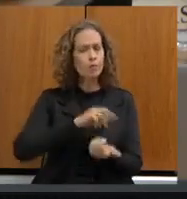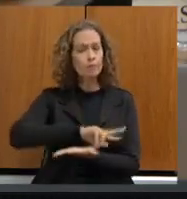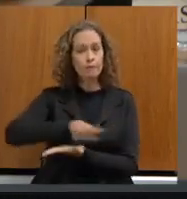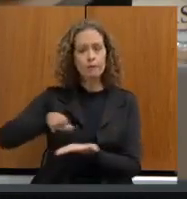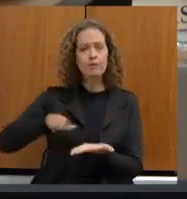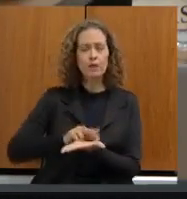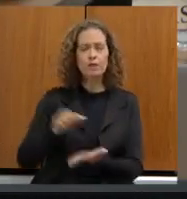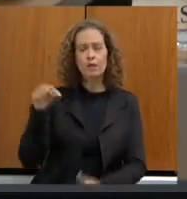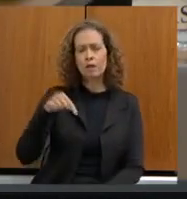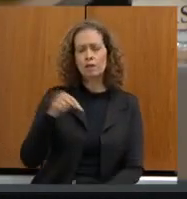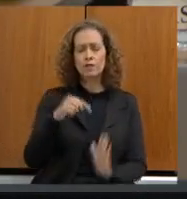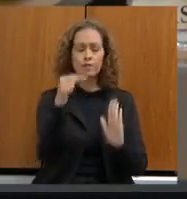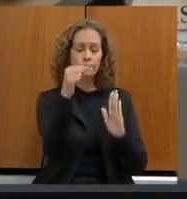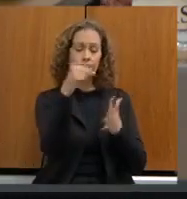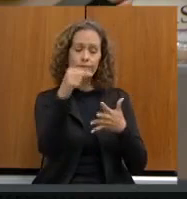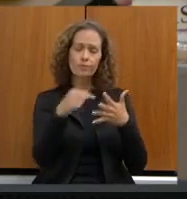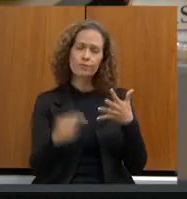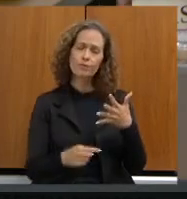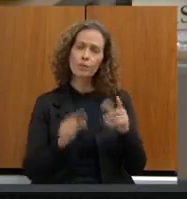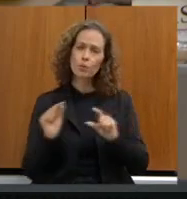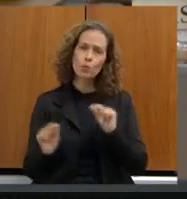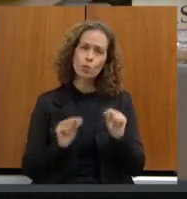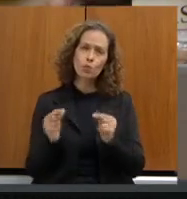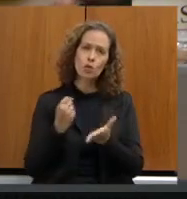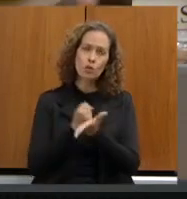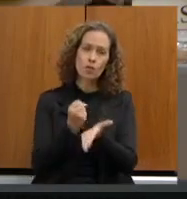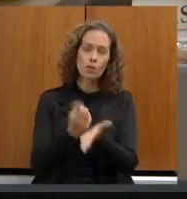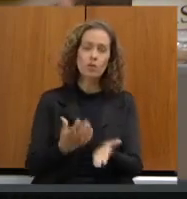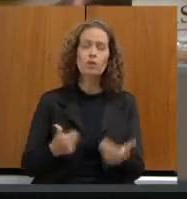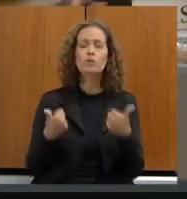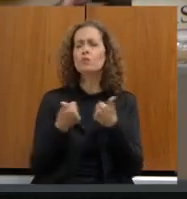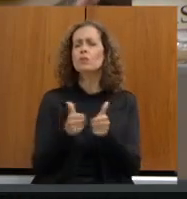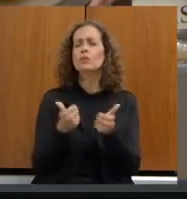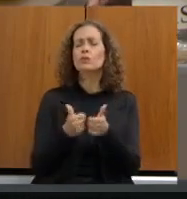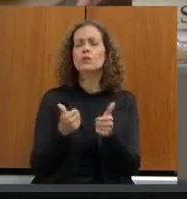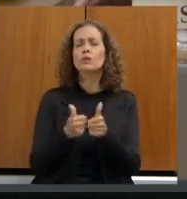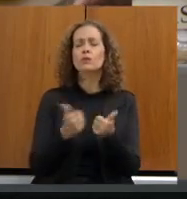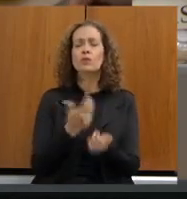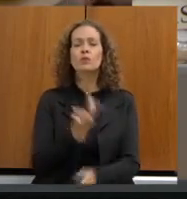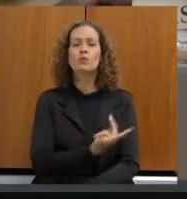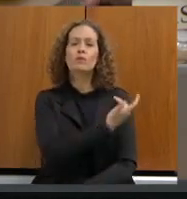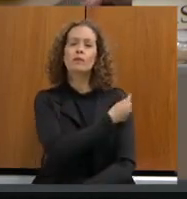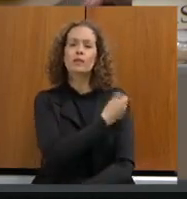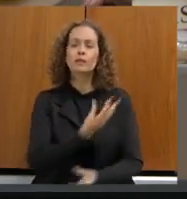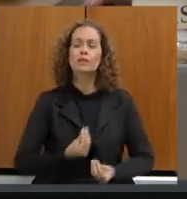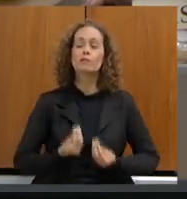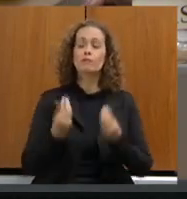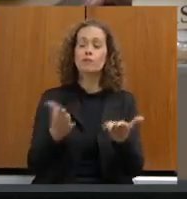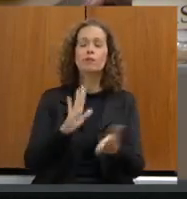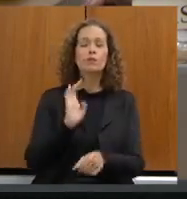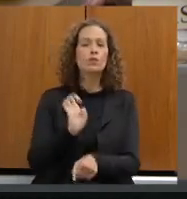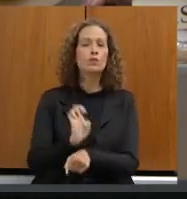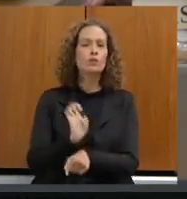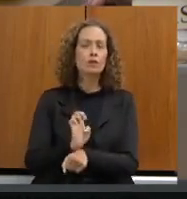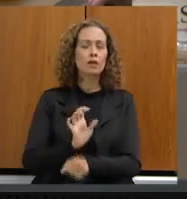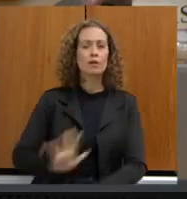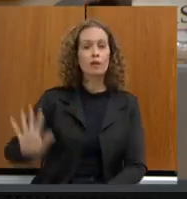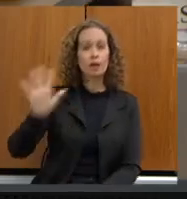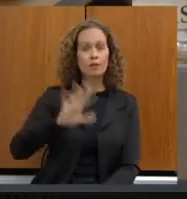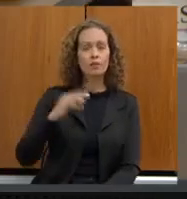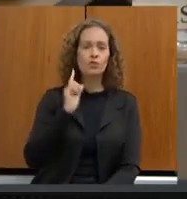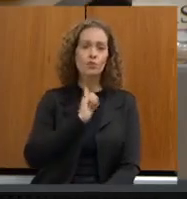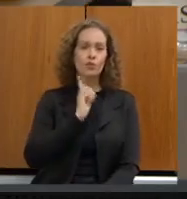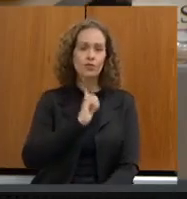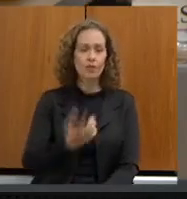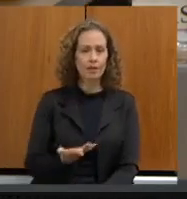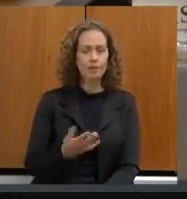Aqui nós vamos citar por exemplo transa no transporte das vacinas distribuída Todo o estado de Minas Gerais Minas Gerais é